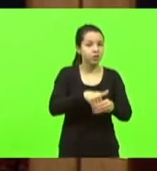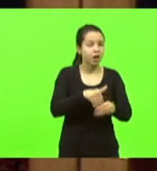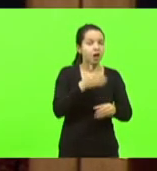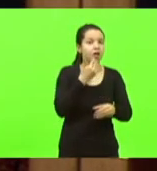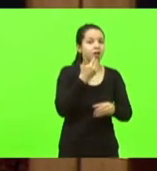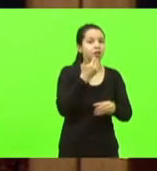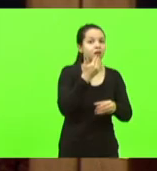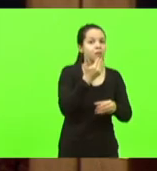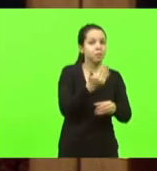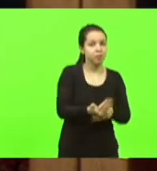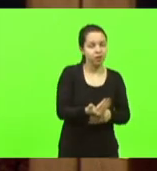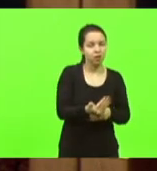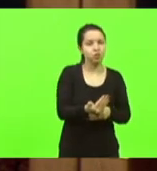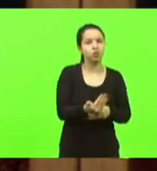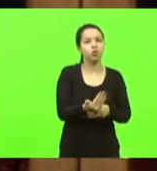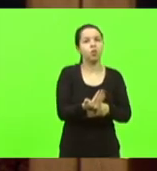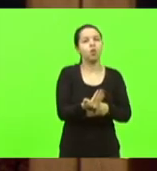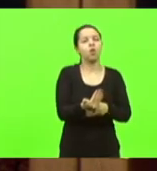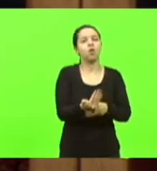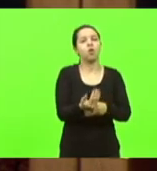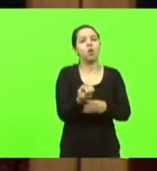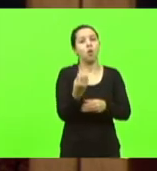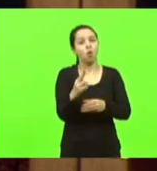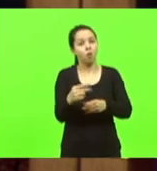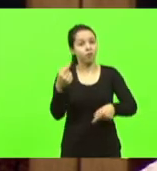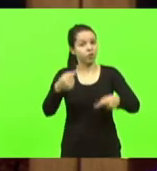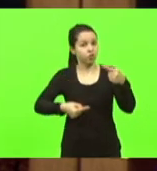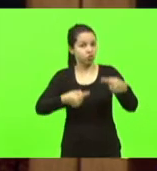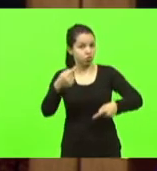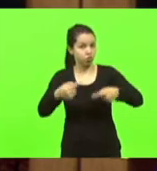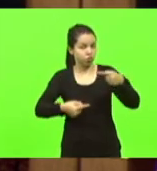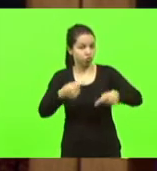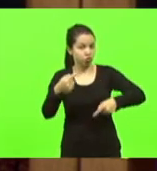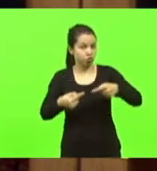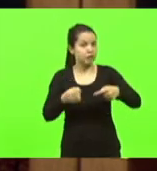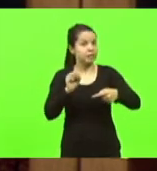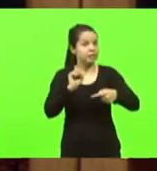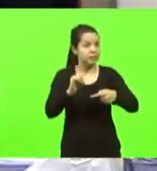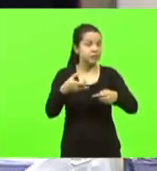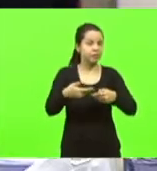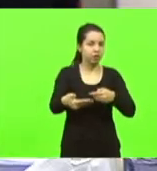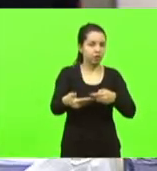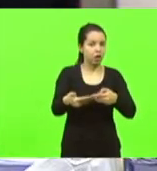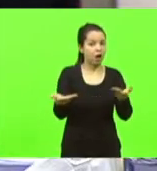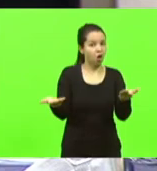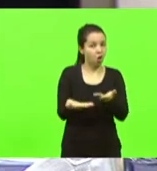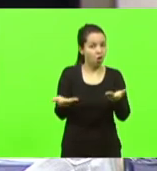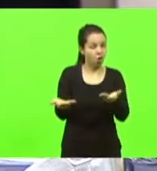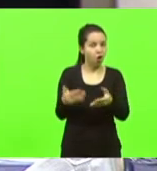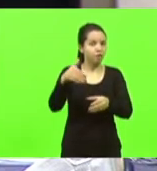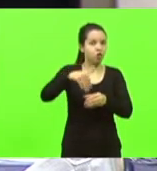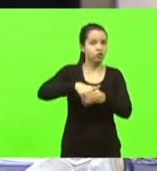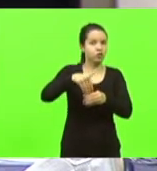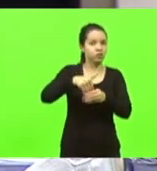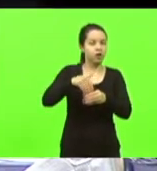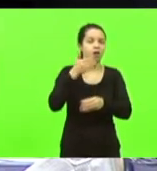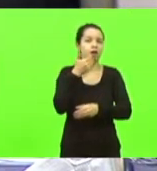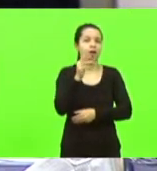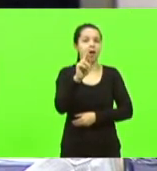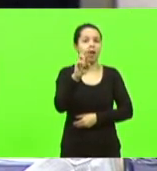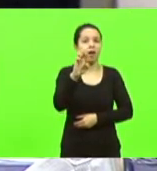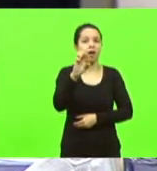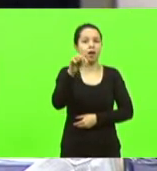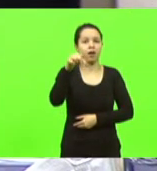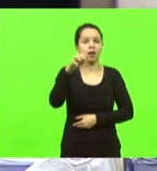colocar o requerimento a emenda em votação ou não queria que o senhor explicasse isso nós vamos voltar ao requerimento aprovado o requerimento